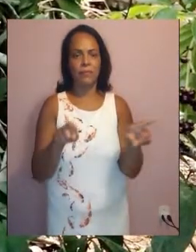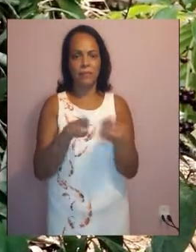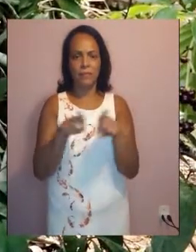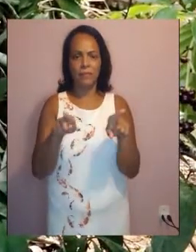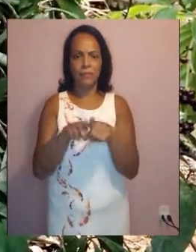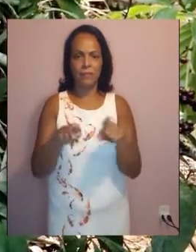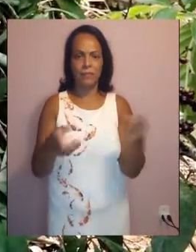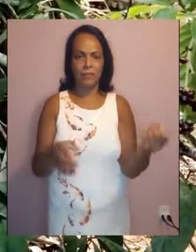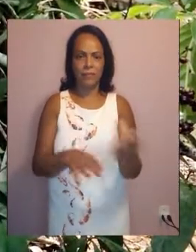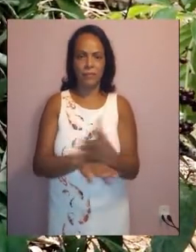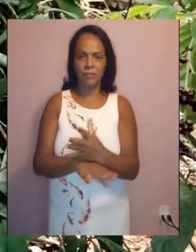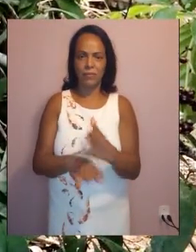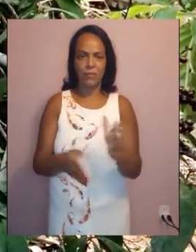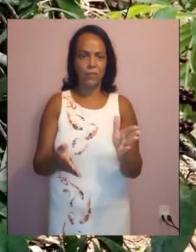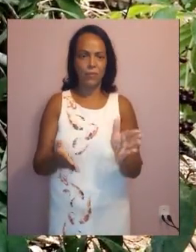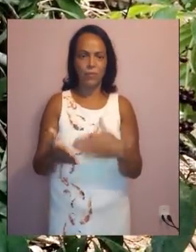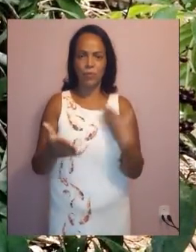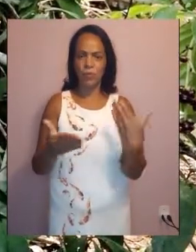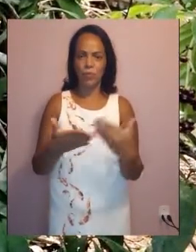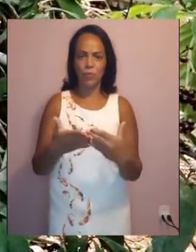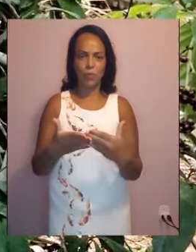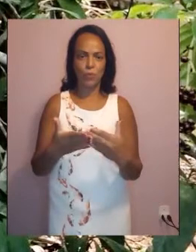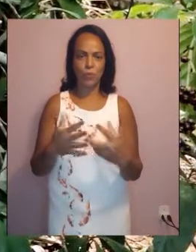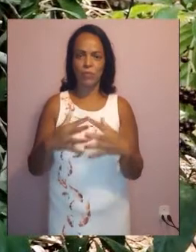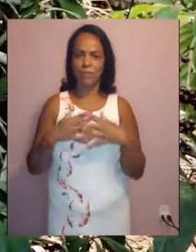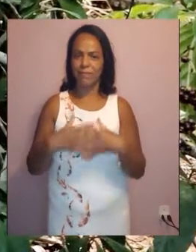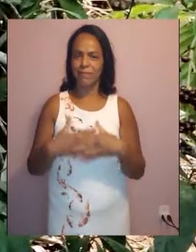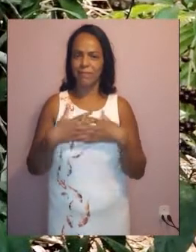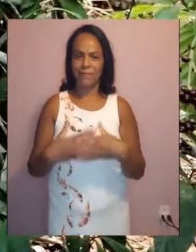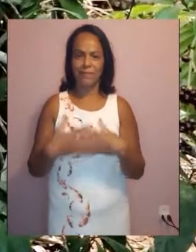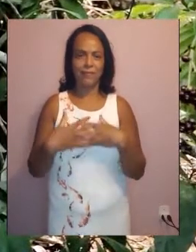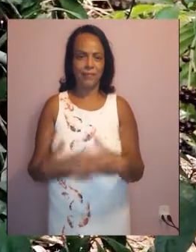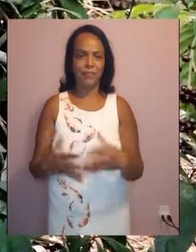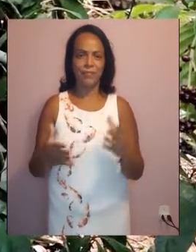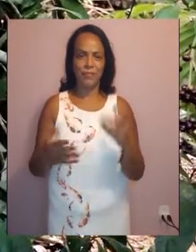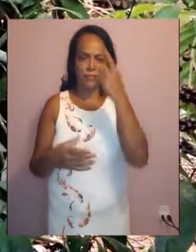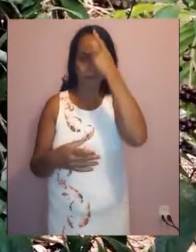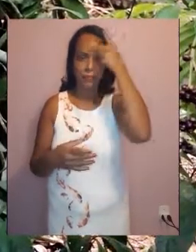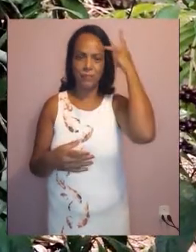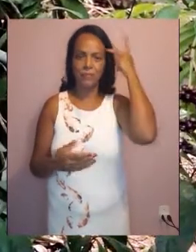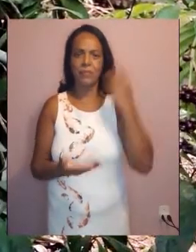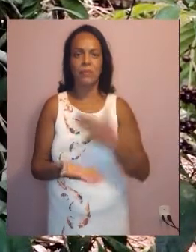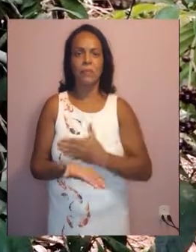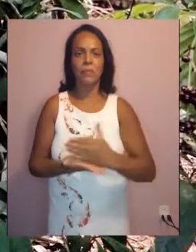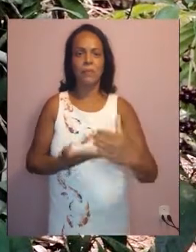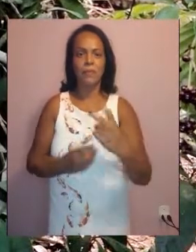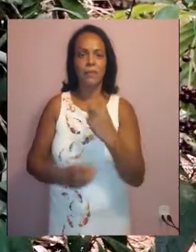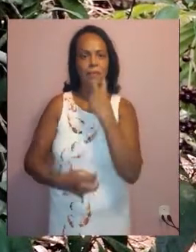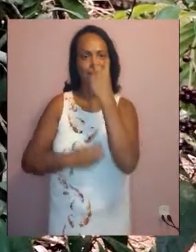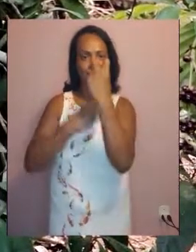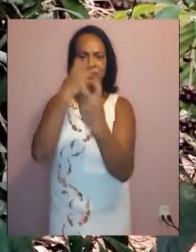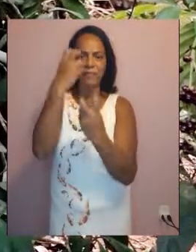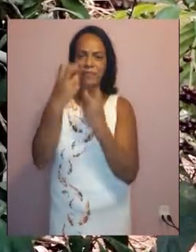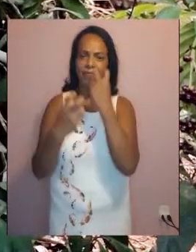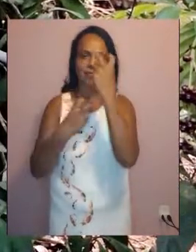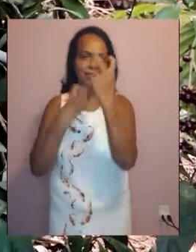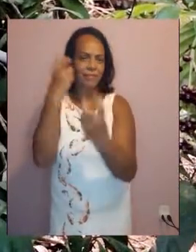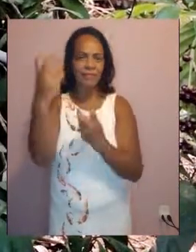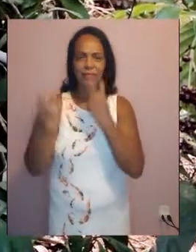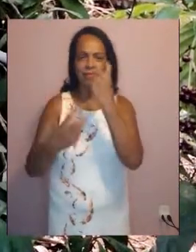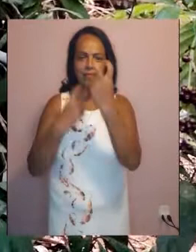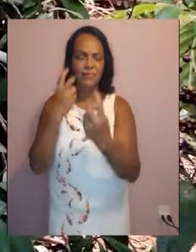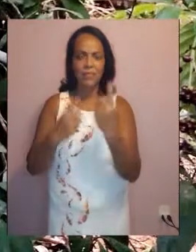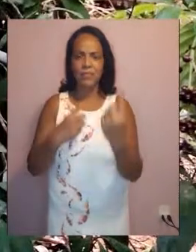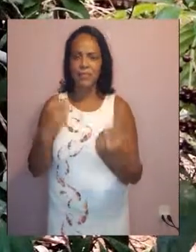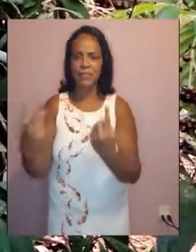aquela desordem, era aquela gritaria. Ele mesmo falou, era aquela gritaria. Cada